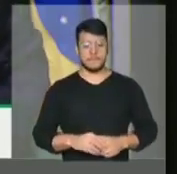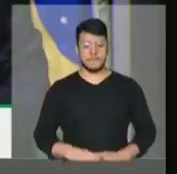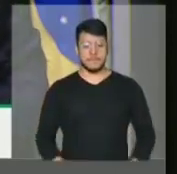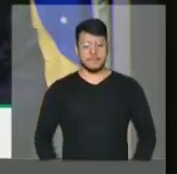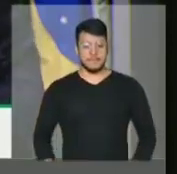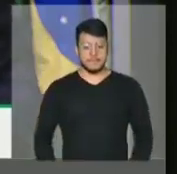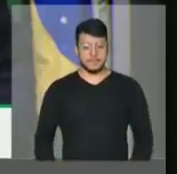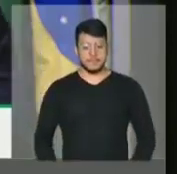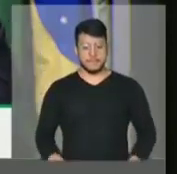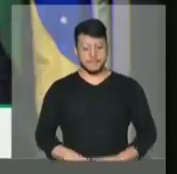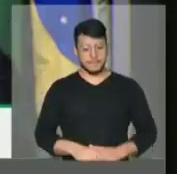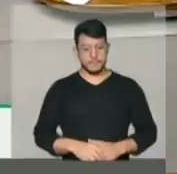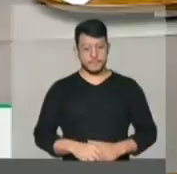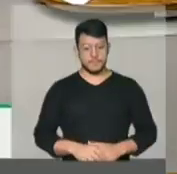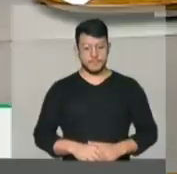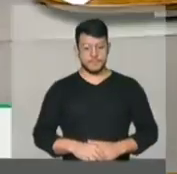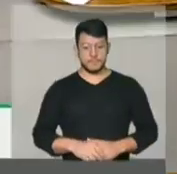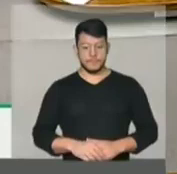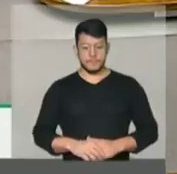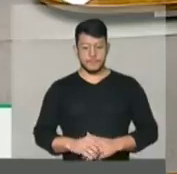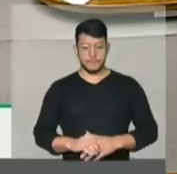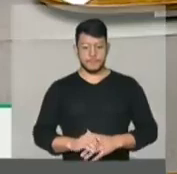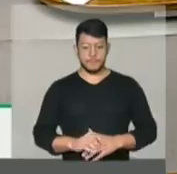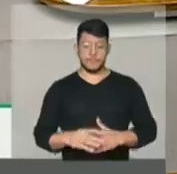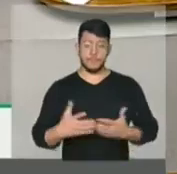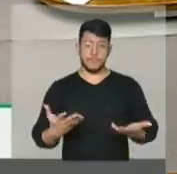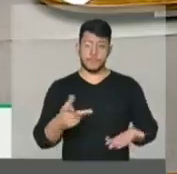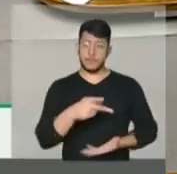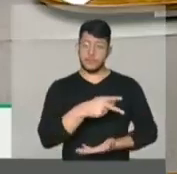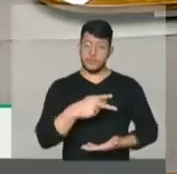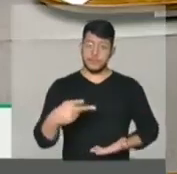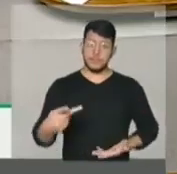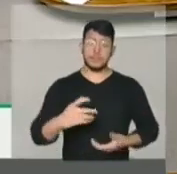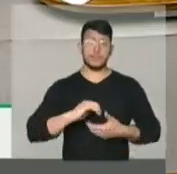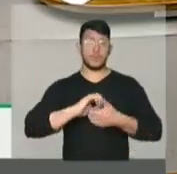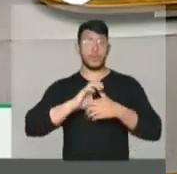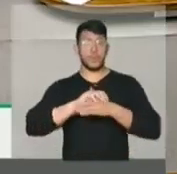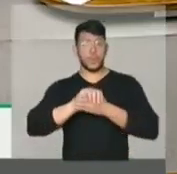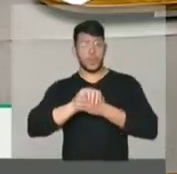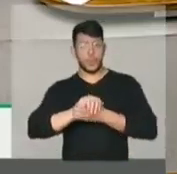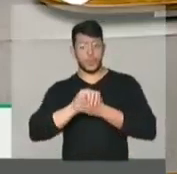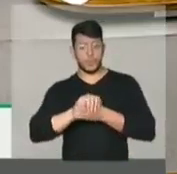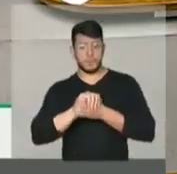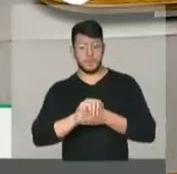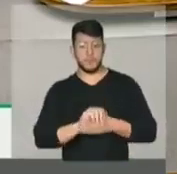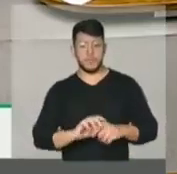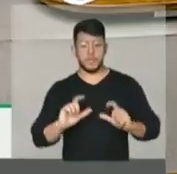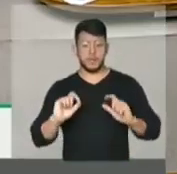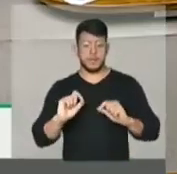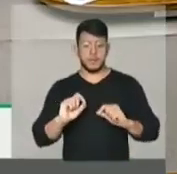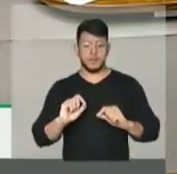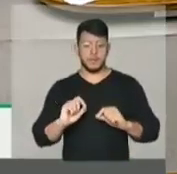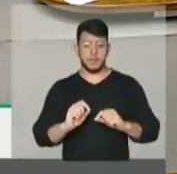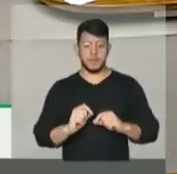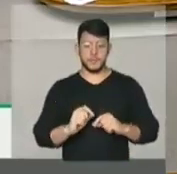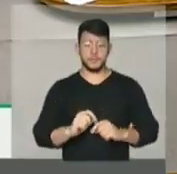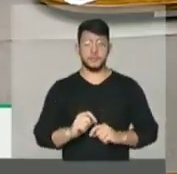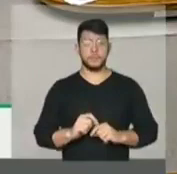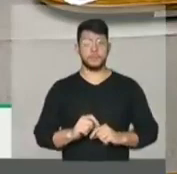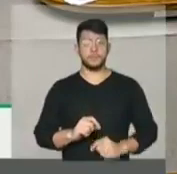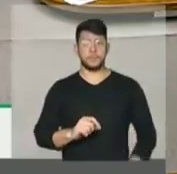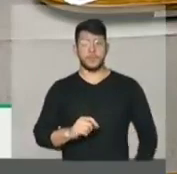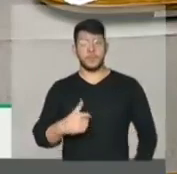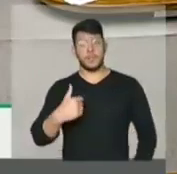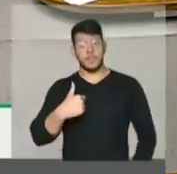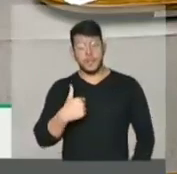Dimas. Senhor presidente, quero cumprimentá-lo, nobre líder Augusto Coutinho. Para mim é uma honra, uma